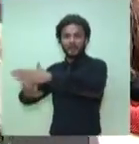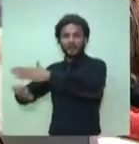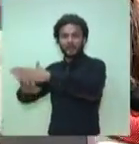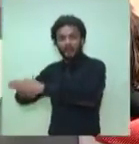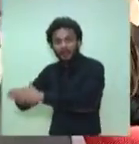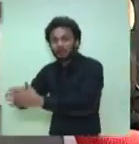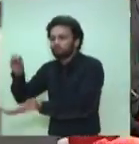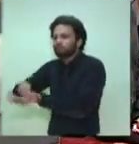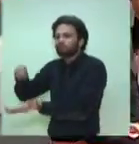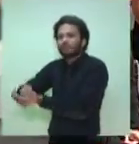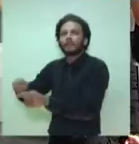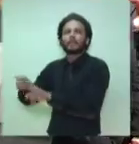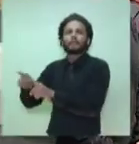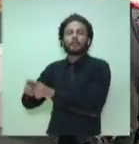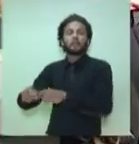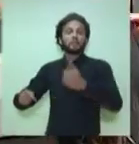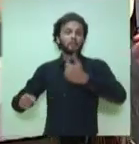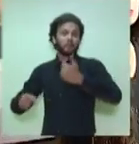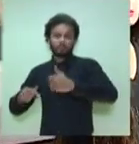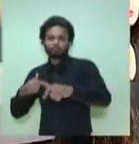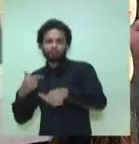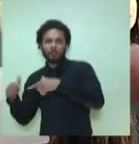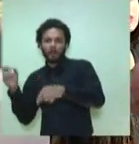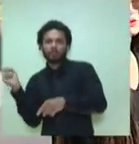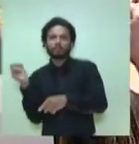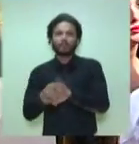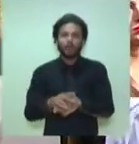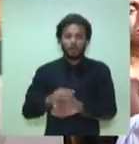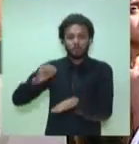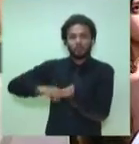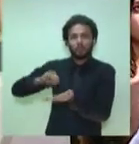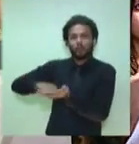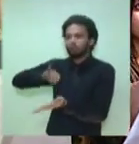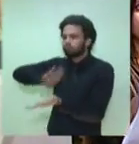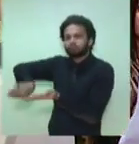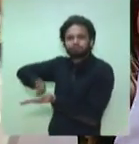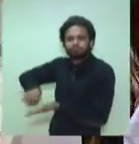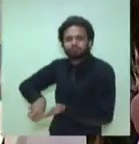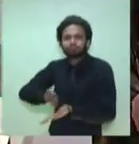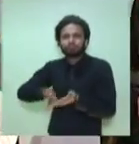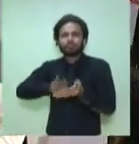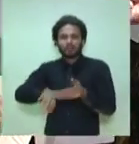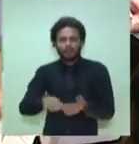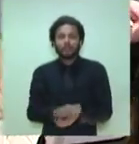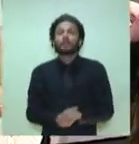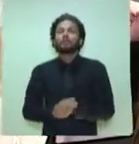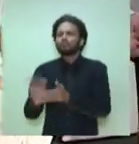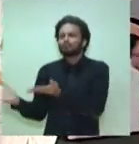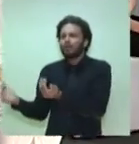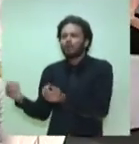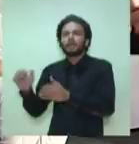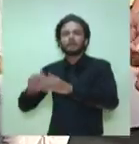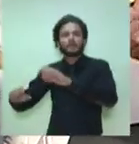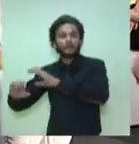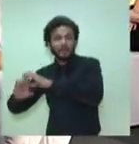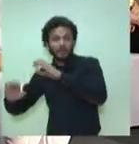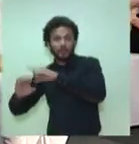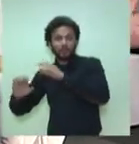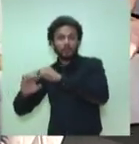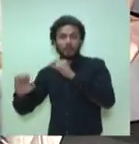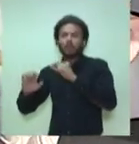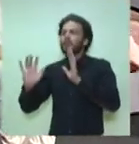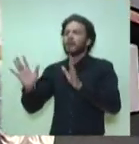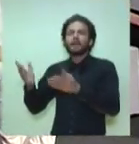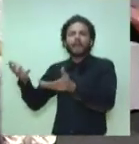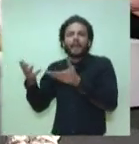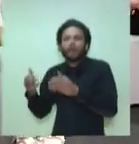abrir vagas de primeiro emprego e, acima de tudo, criar uma política de incentivo fiscal para aqueles jovens empreendedores que saem querendo